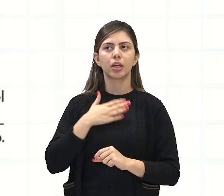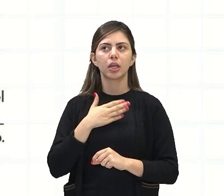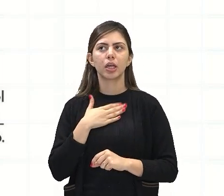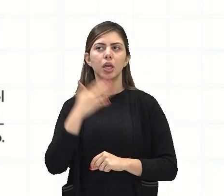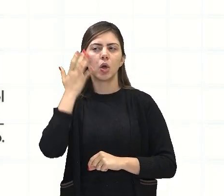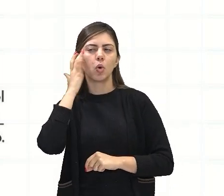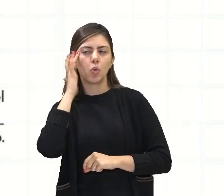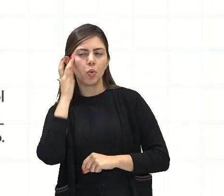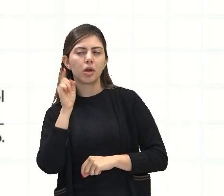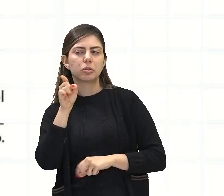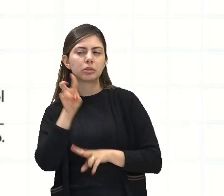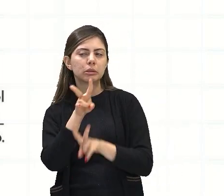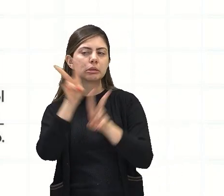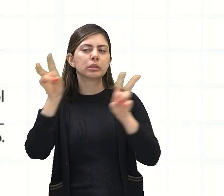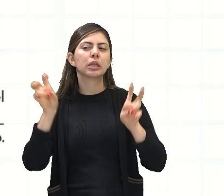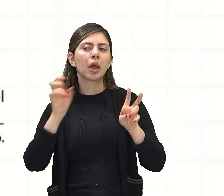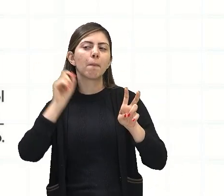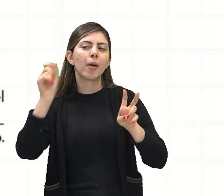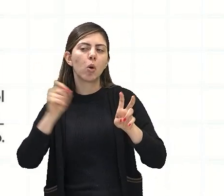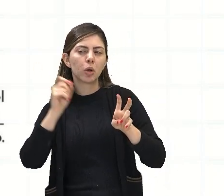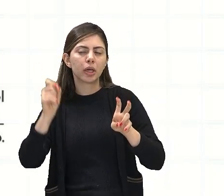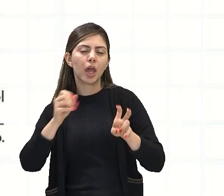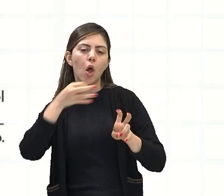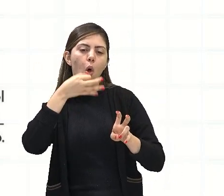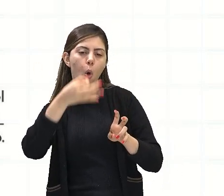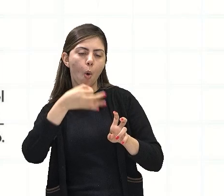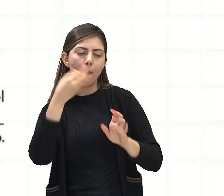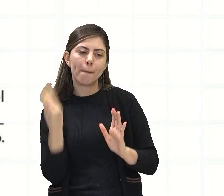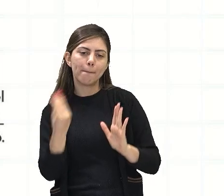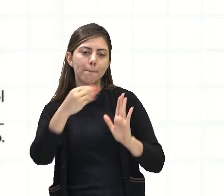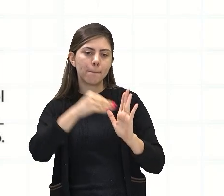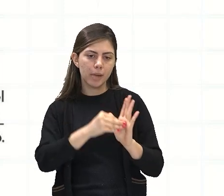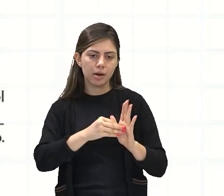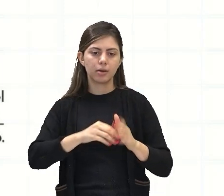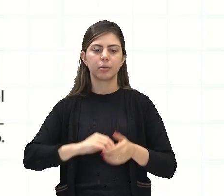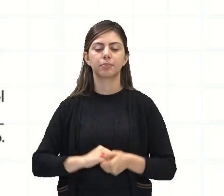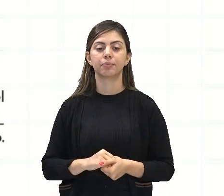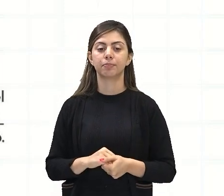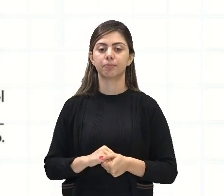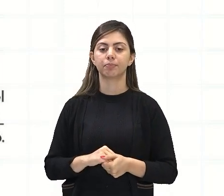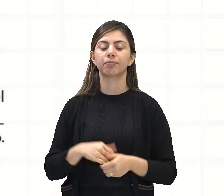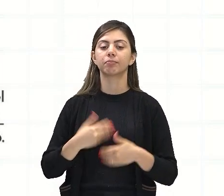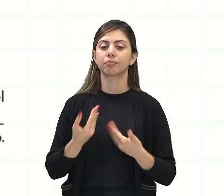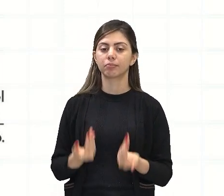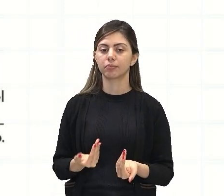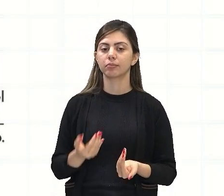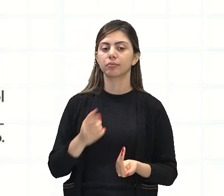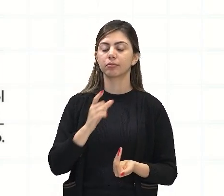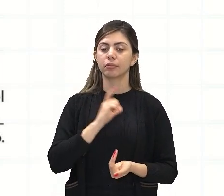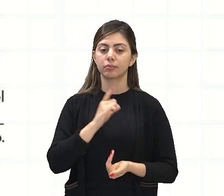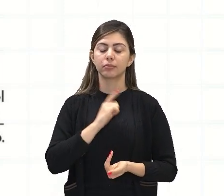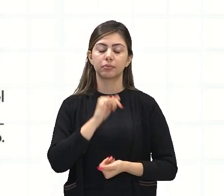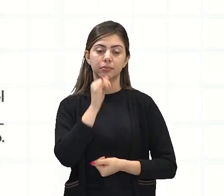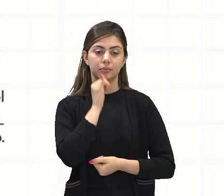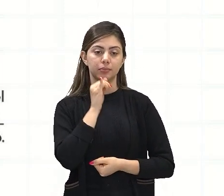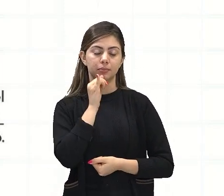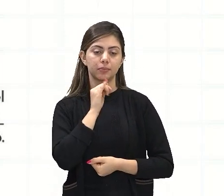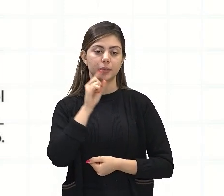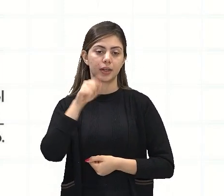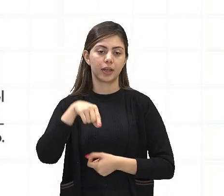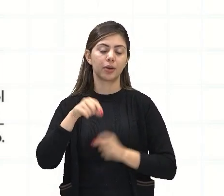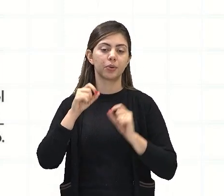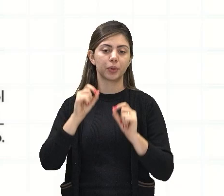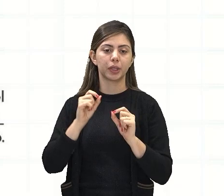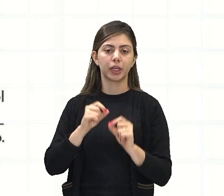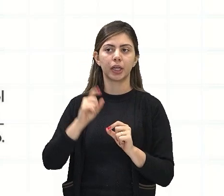vista sobre determinado fato, não é? Aqui, então, nós temos como exemplo, por exemplo, o